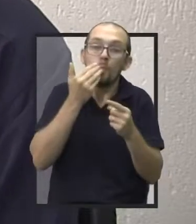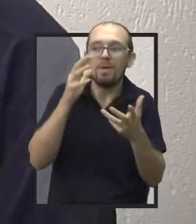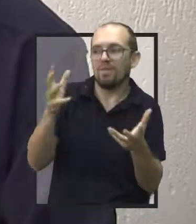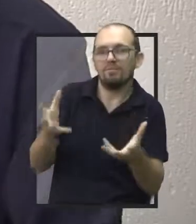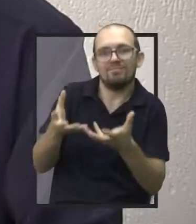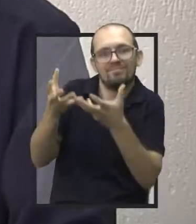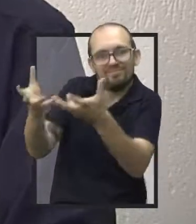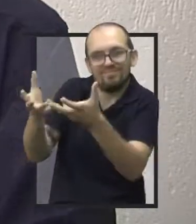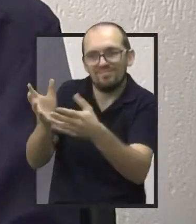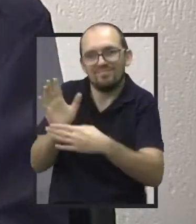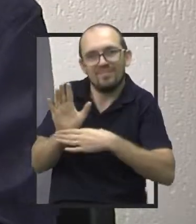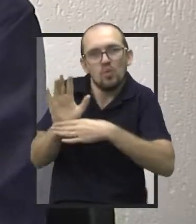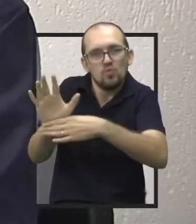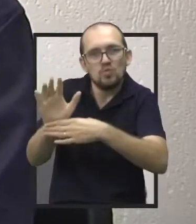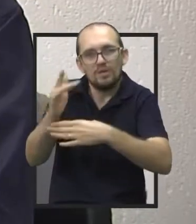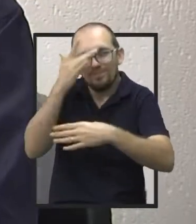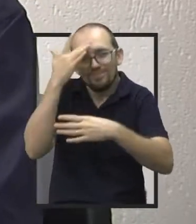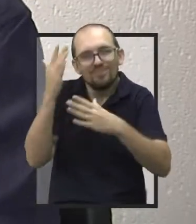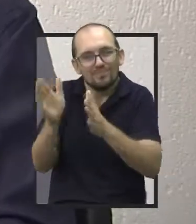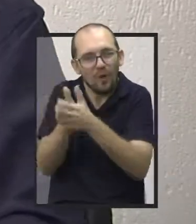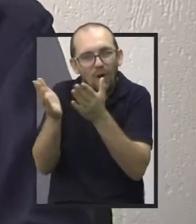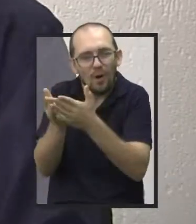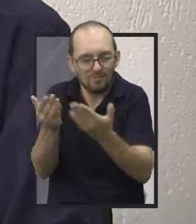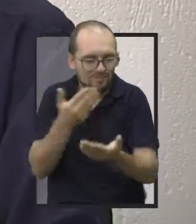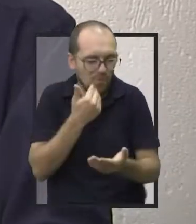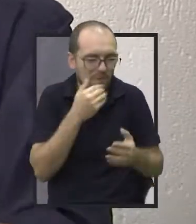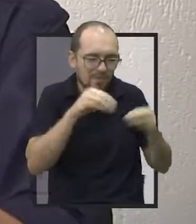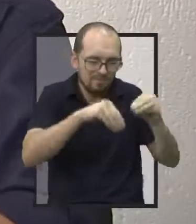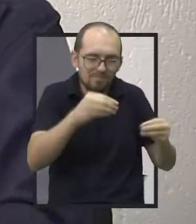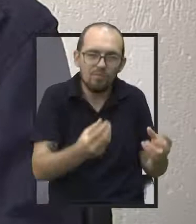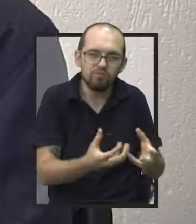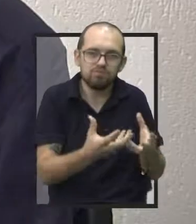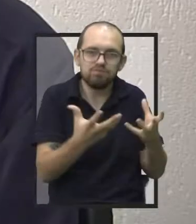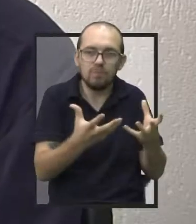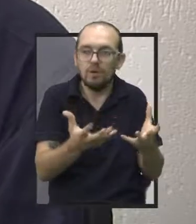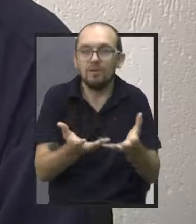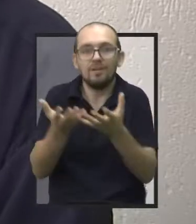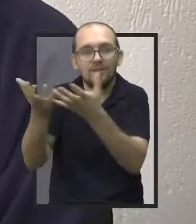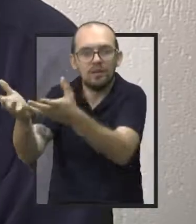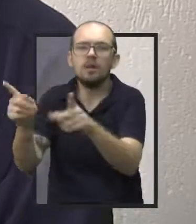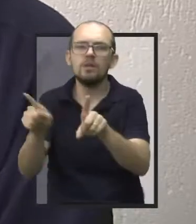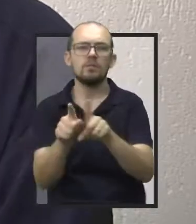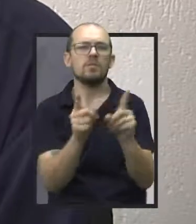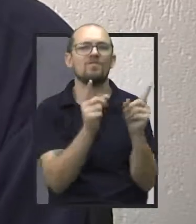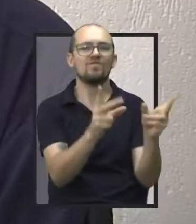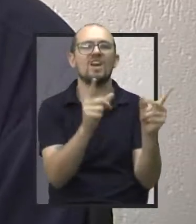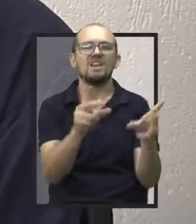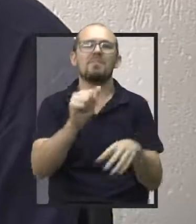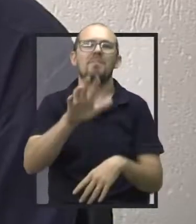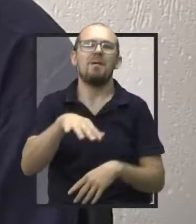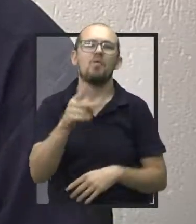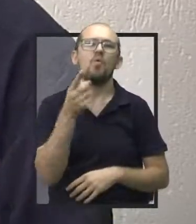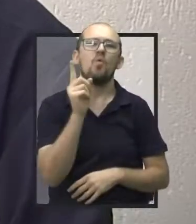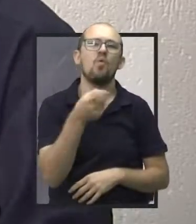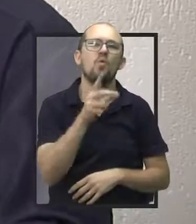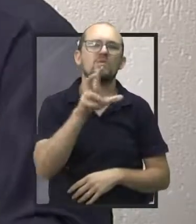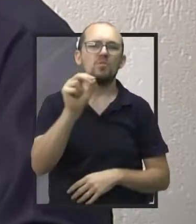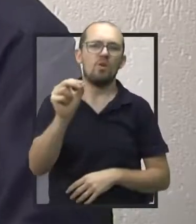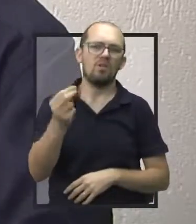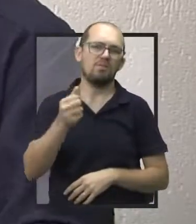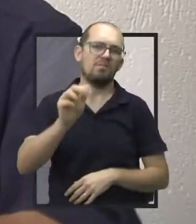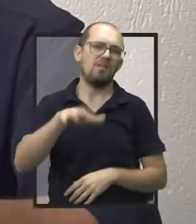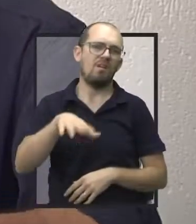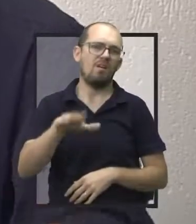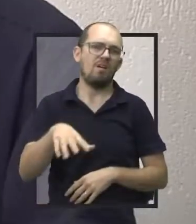classe social com mais dificuldade de compra também vendem a preços baratos um real e cinqüenta centavos a